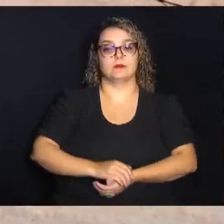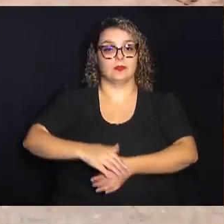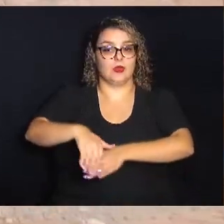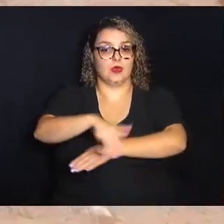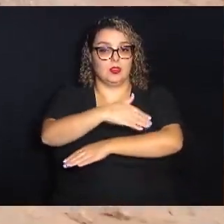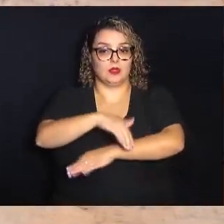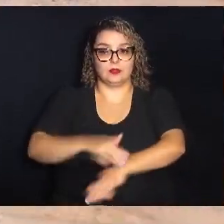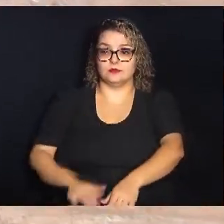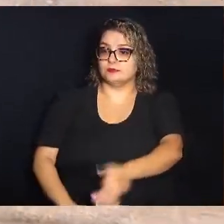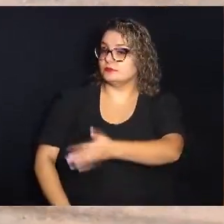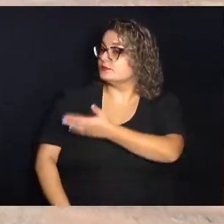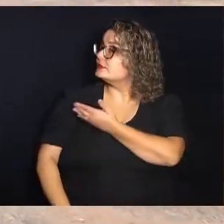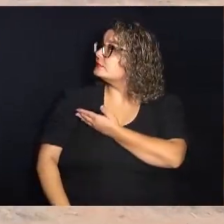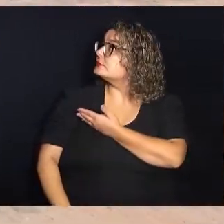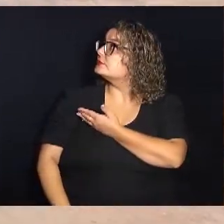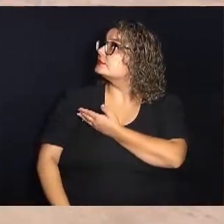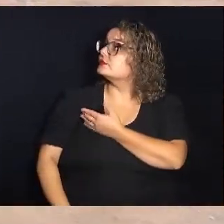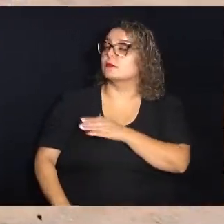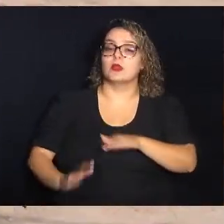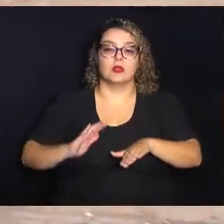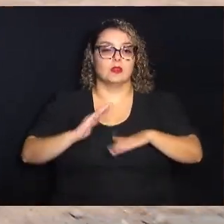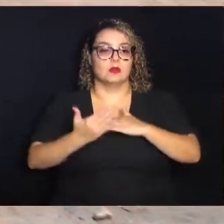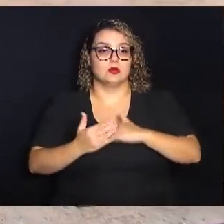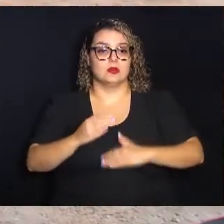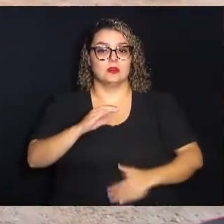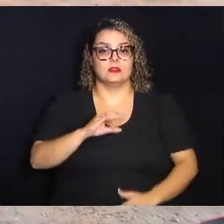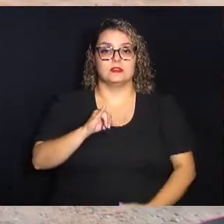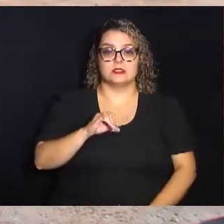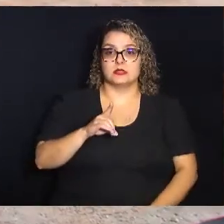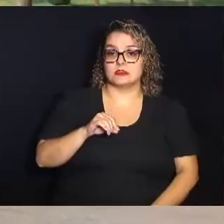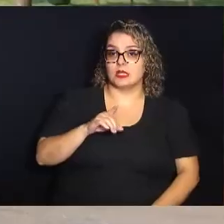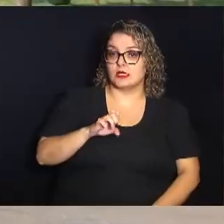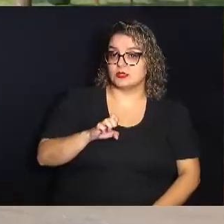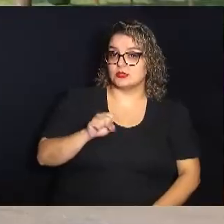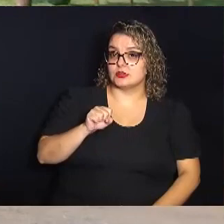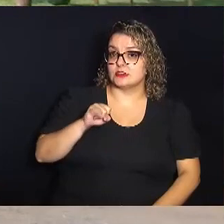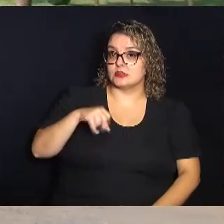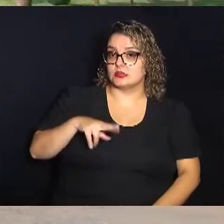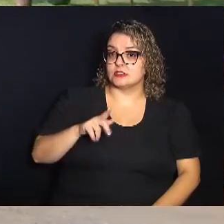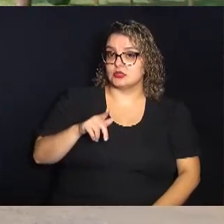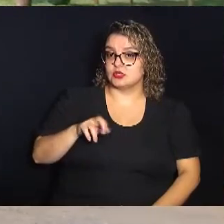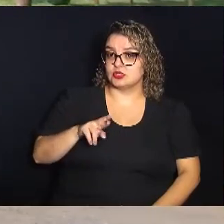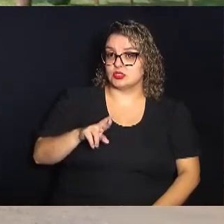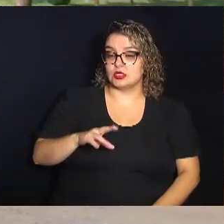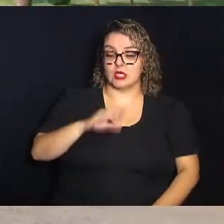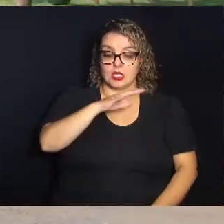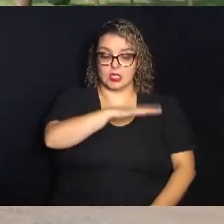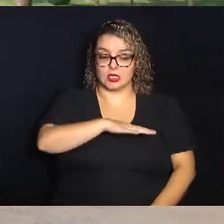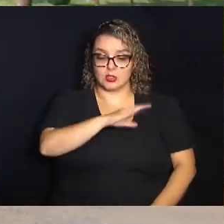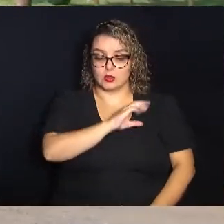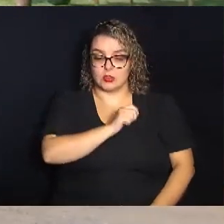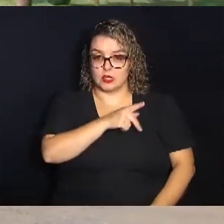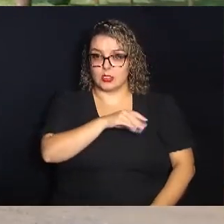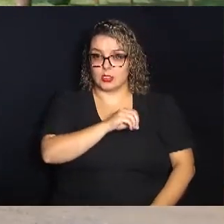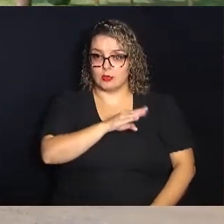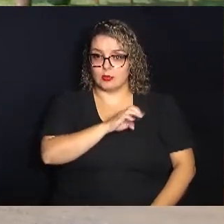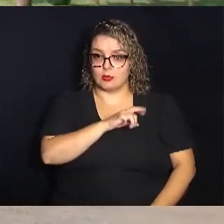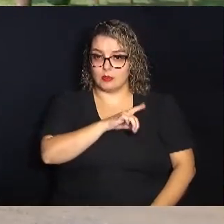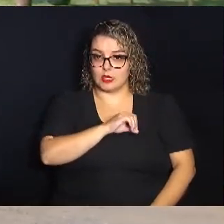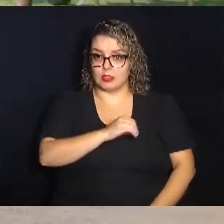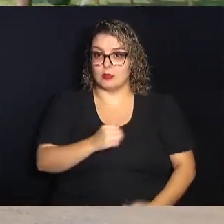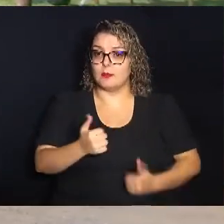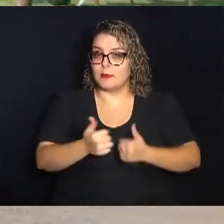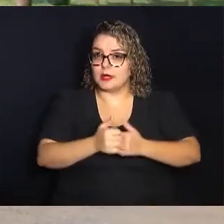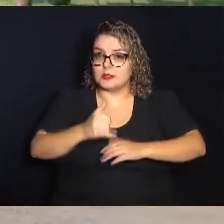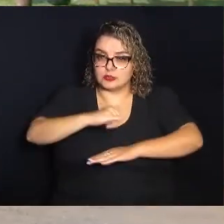A rua é a Sérvulo Henrique Barreto, que fica no bairro Cidade Singer. O bairro fica aqui na região do Campo Belo, pertinho do